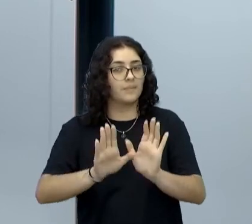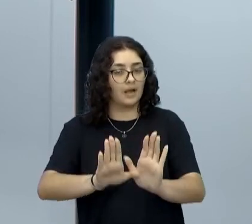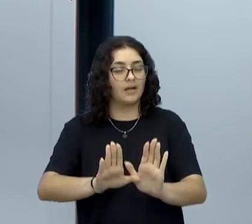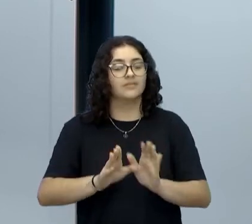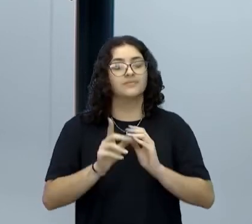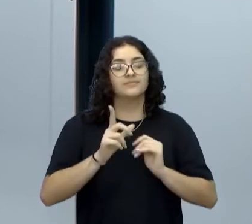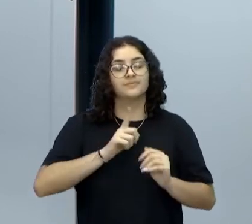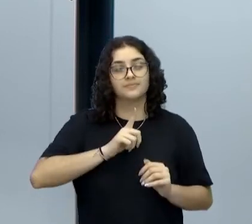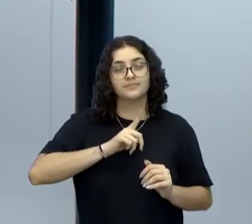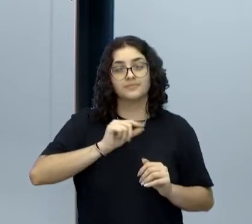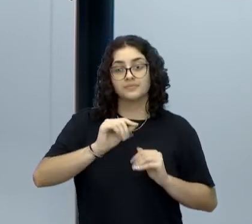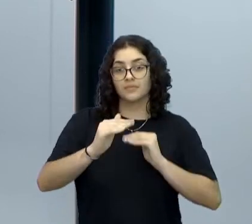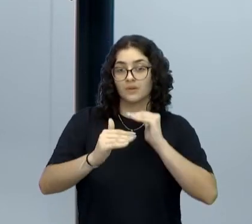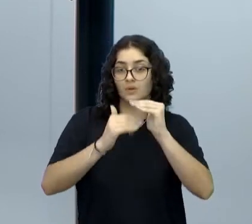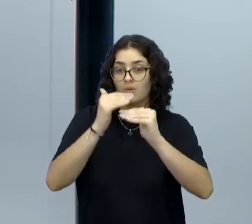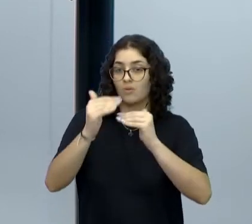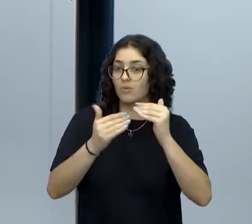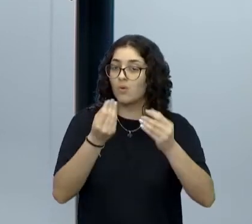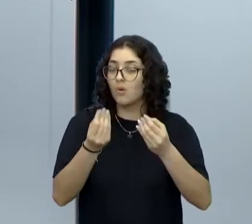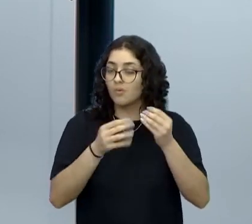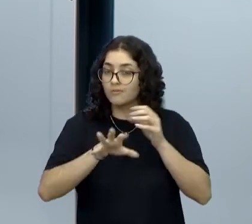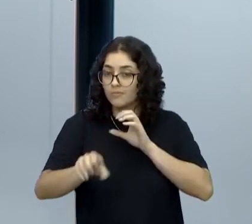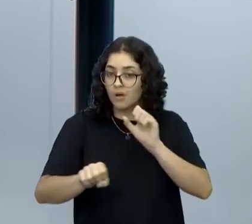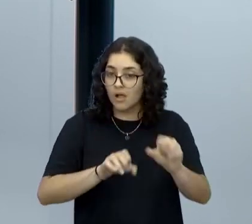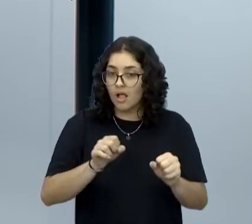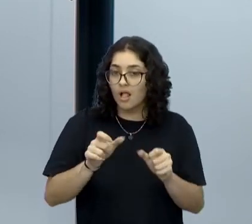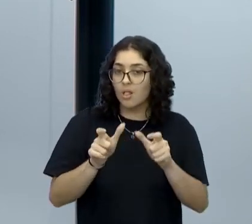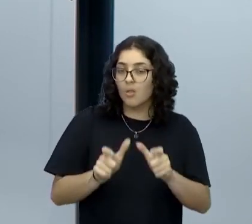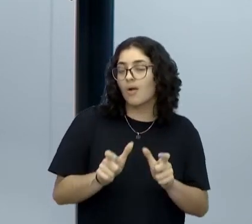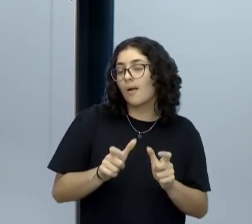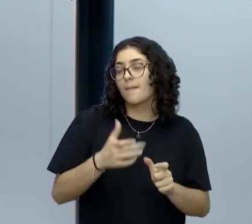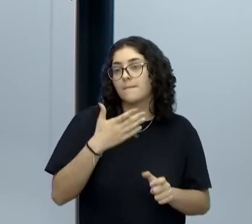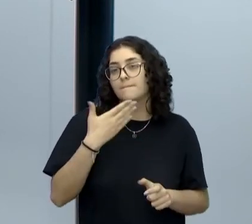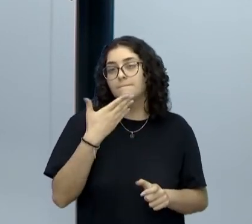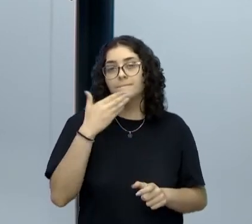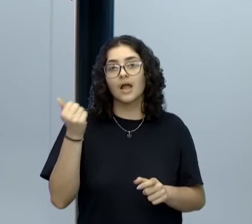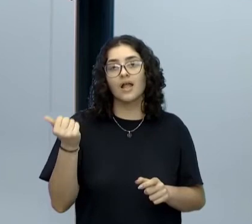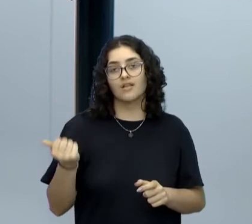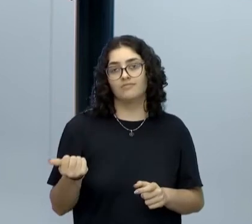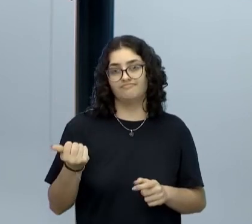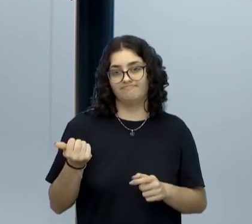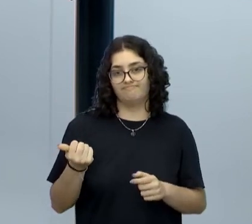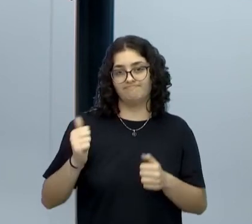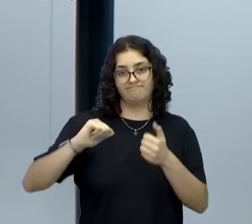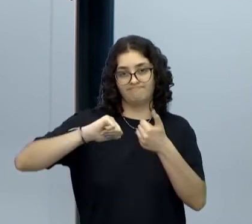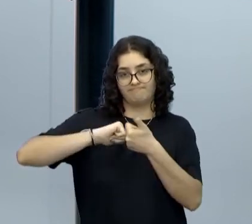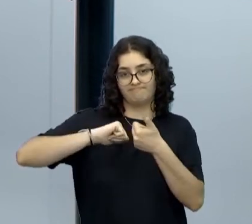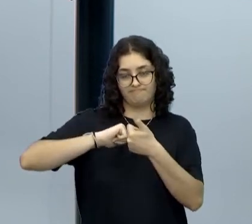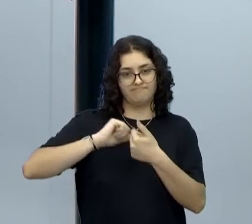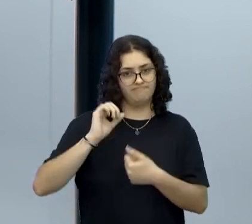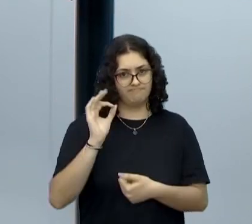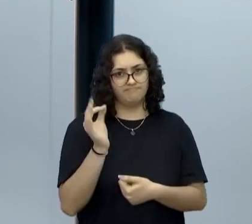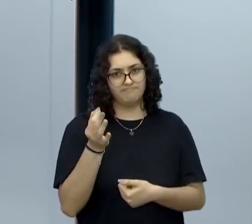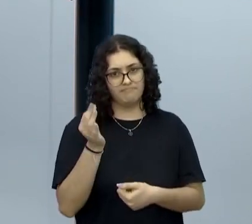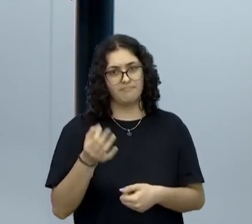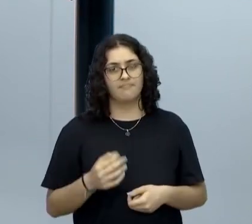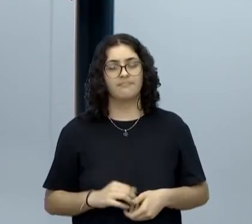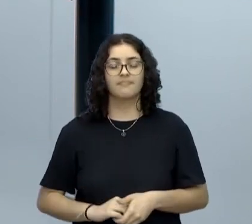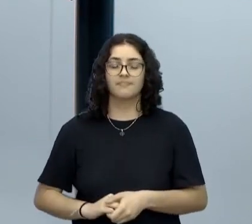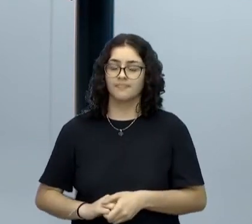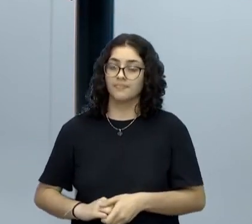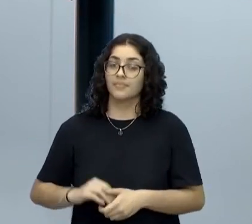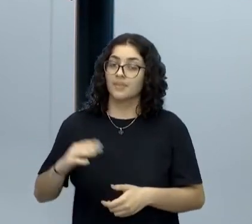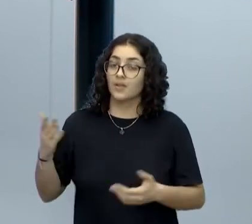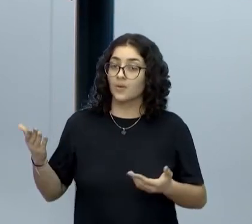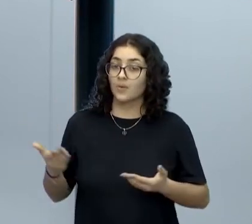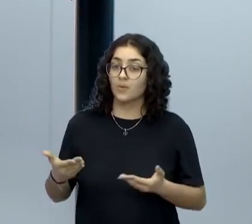nesse desenvolvimento para essa busca por um meio mais natural e uma vida mais sadia para todos, né? Bom, agora eu